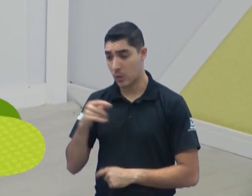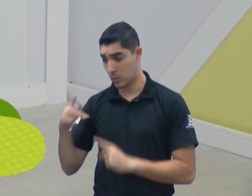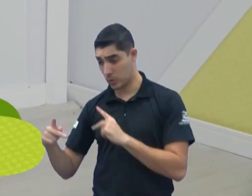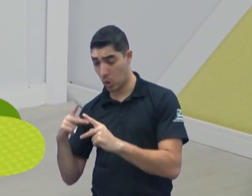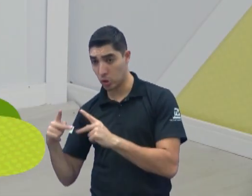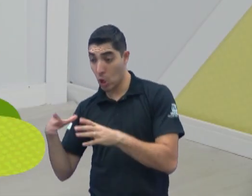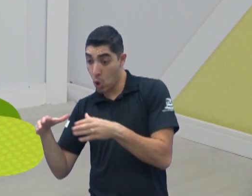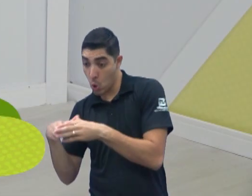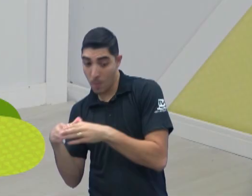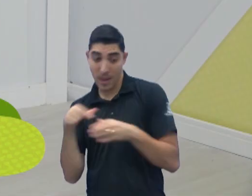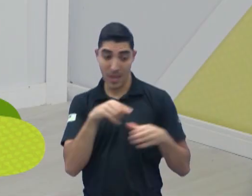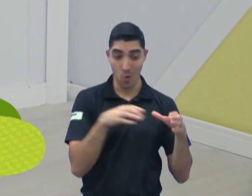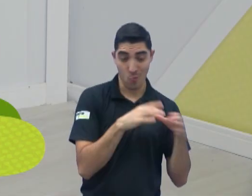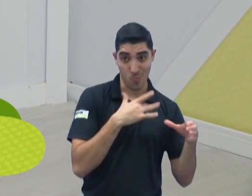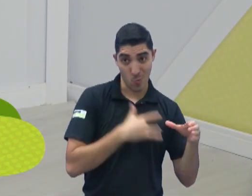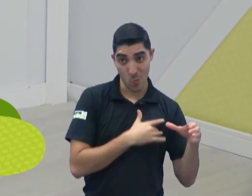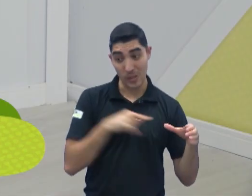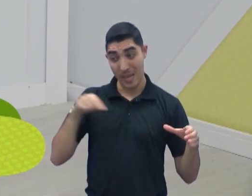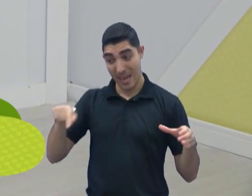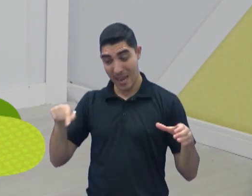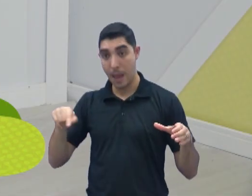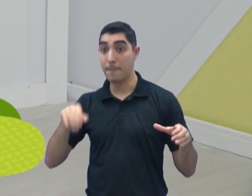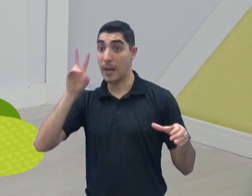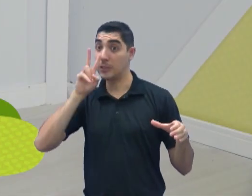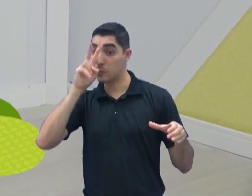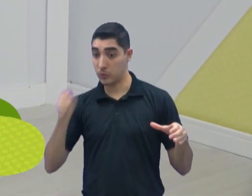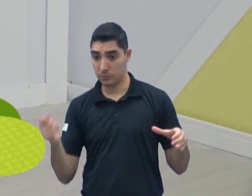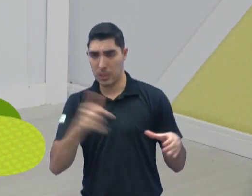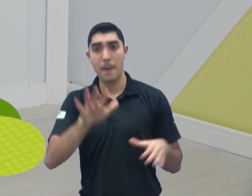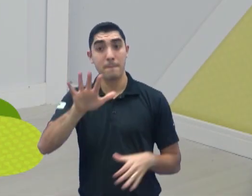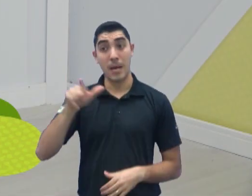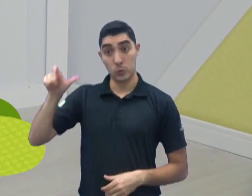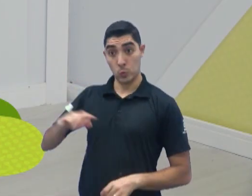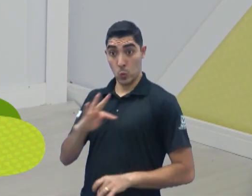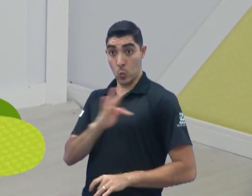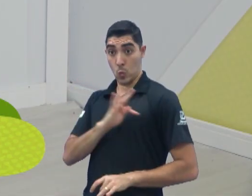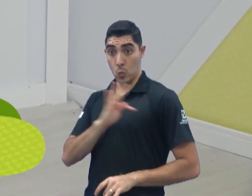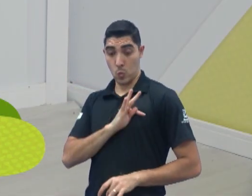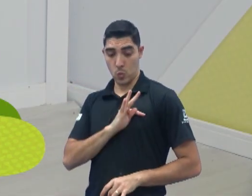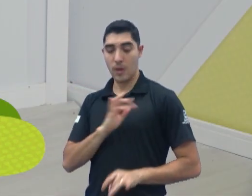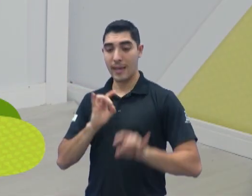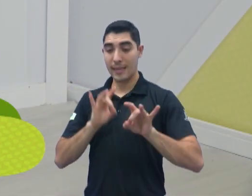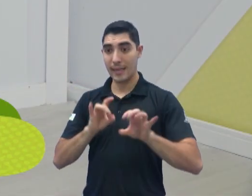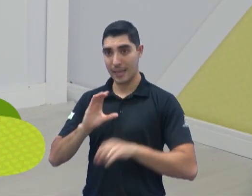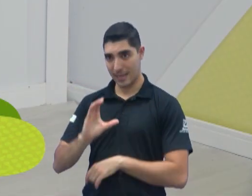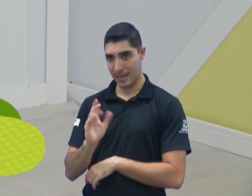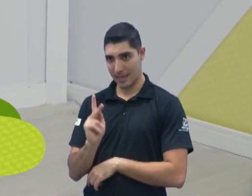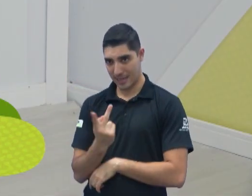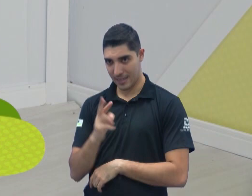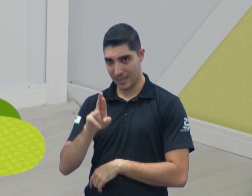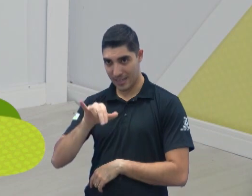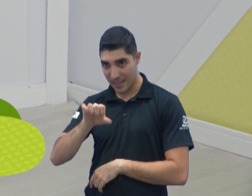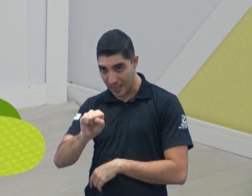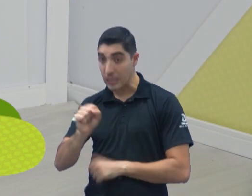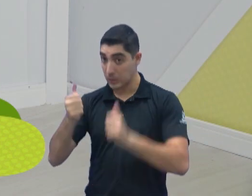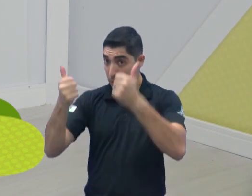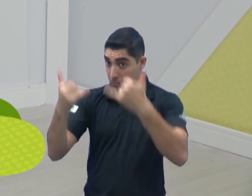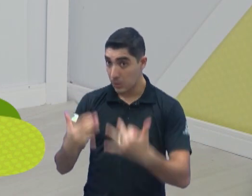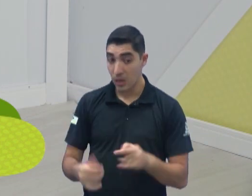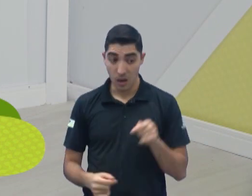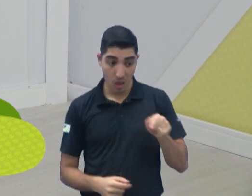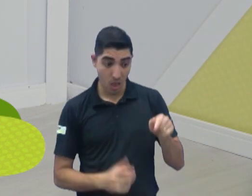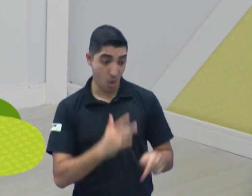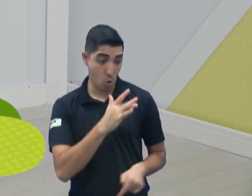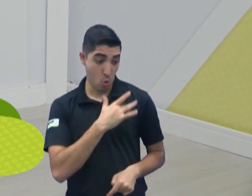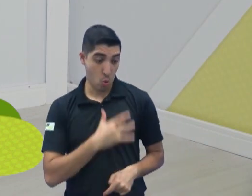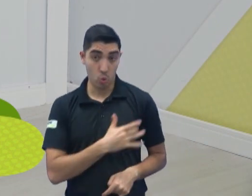Mas o Cris Amed, que vai falar agora, ele alerta sobre esse jogo, né? Porque é um time reformulado, essa equipe do